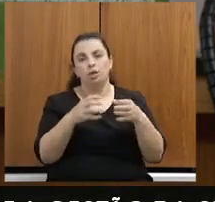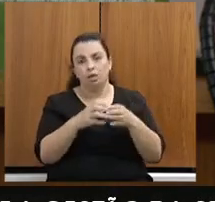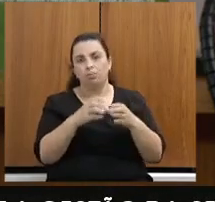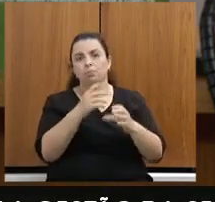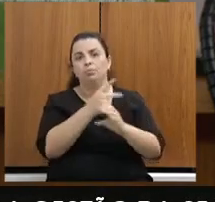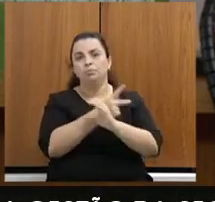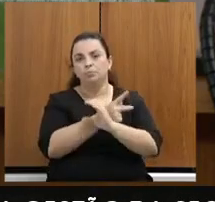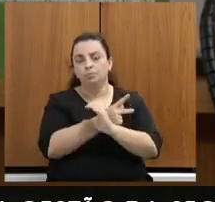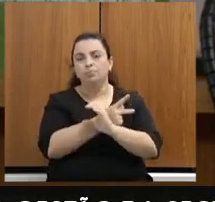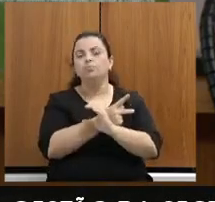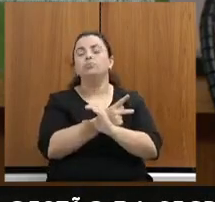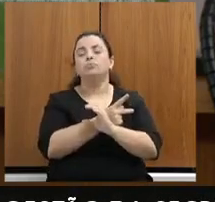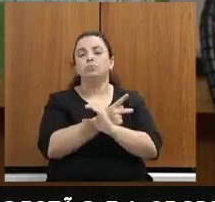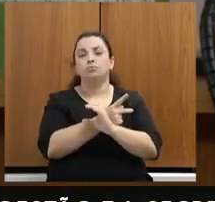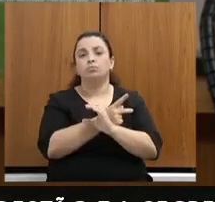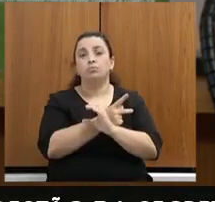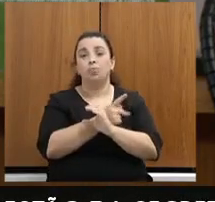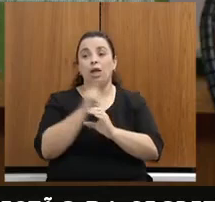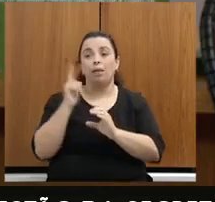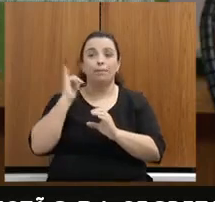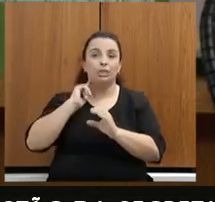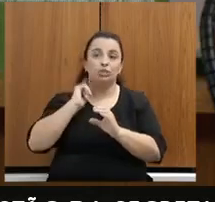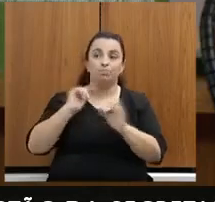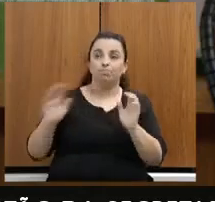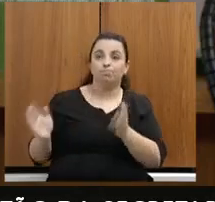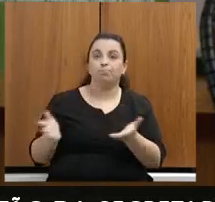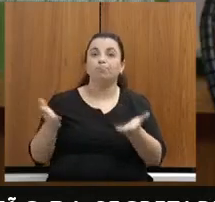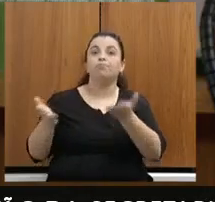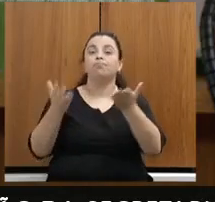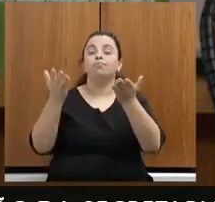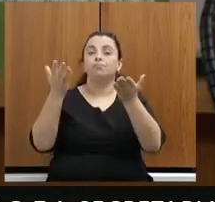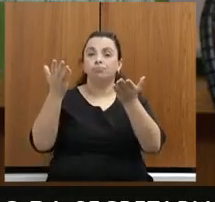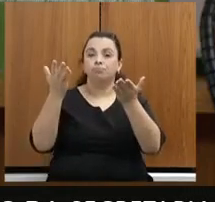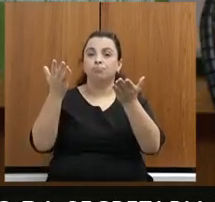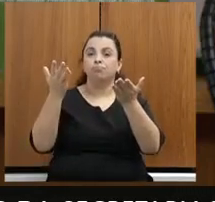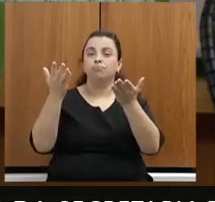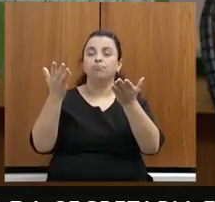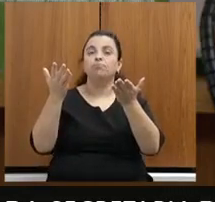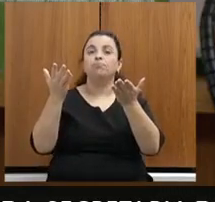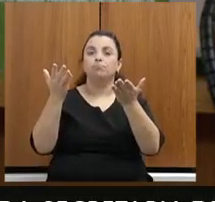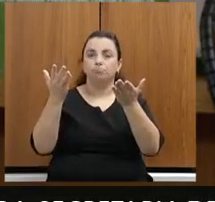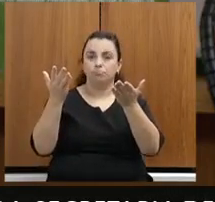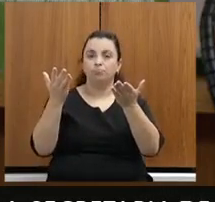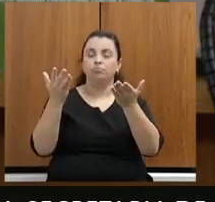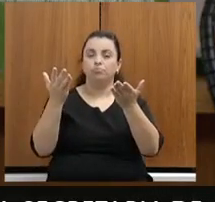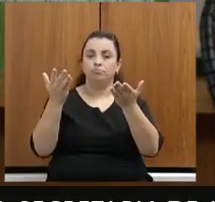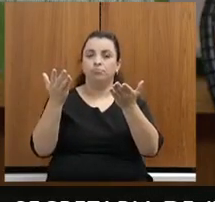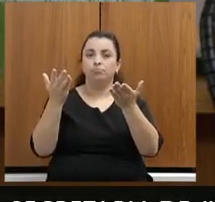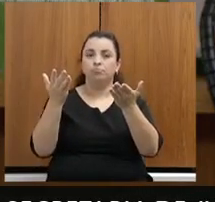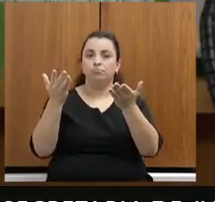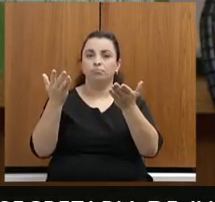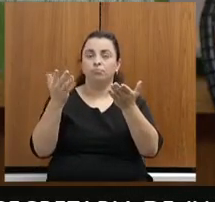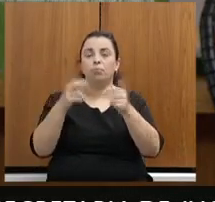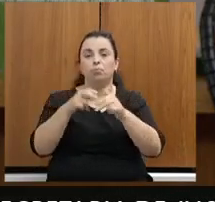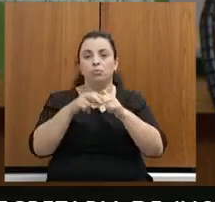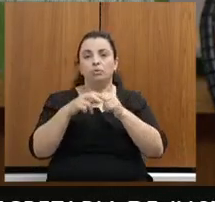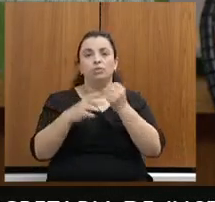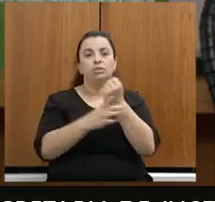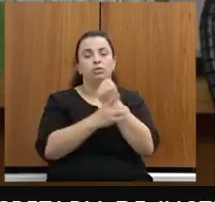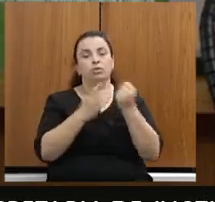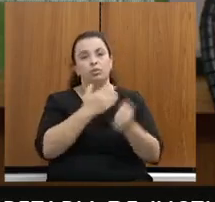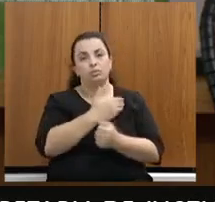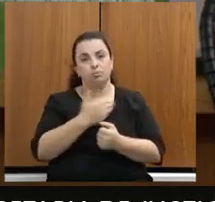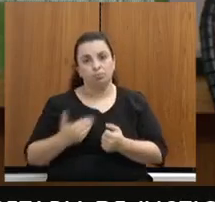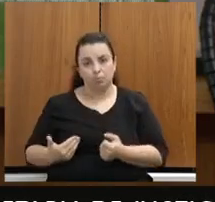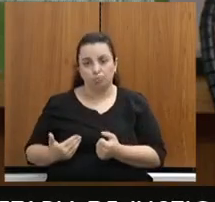colocar E aí na frente aí da parte da Segurança Pública das mineiras